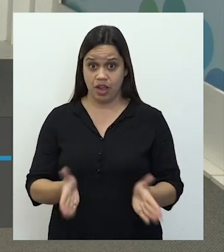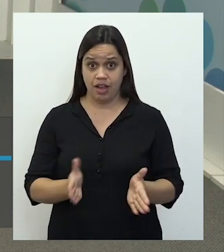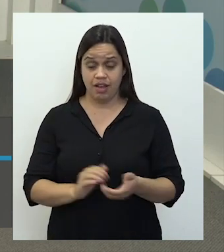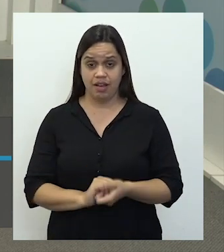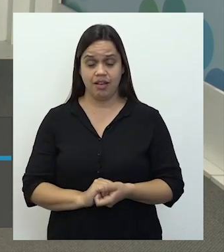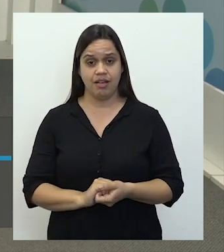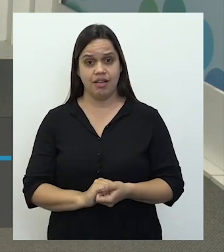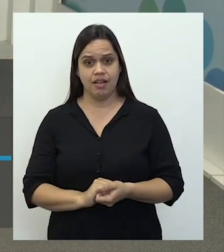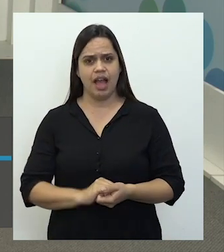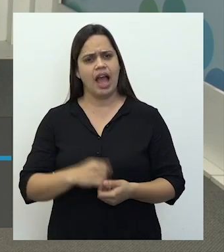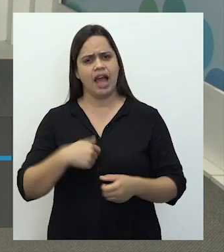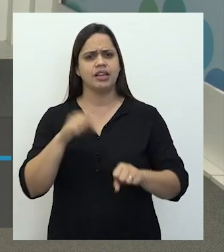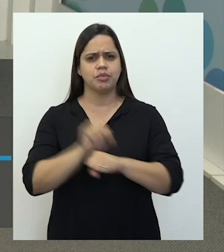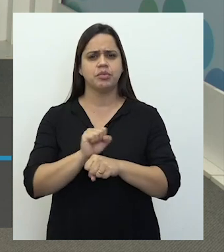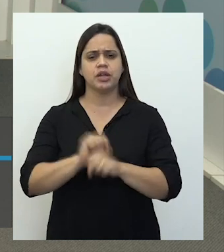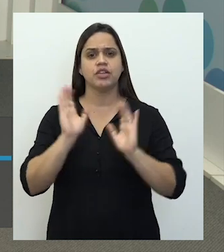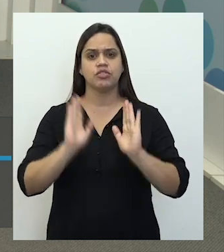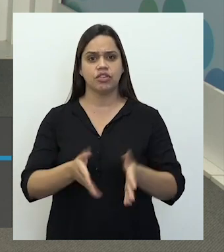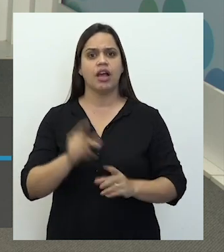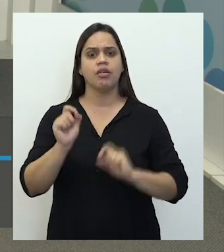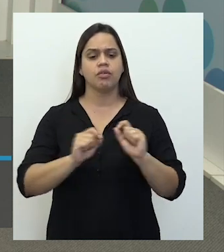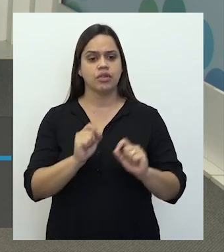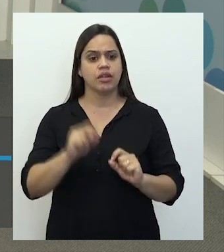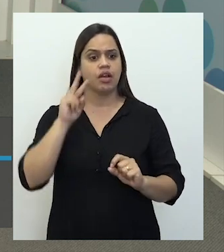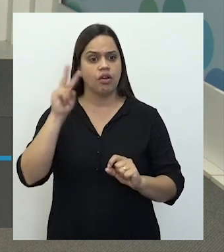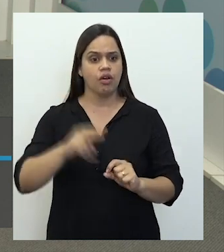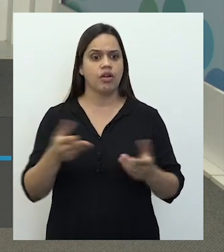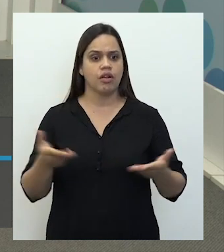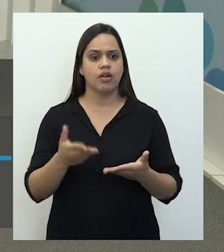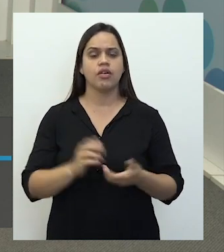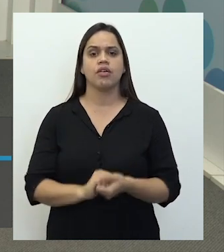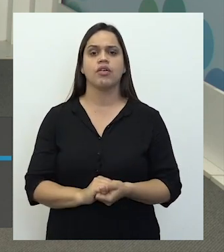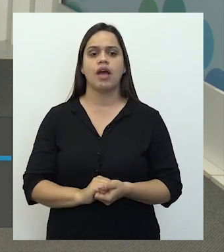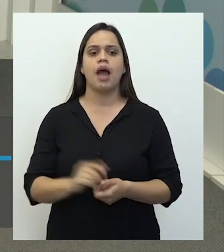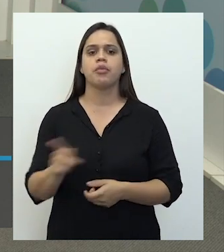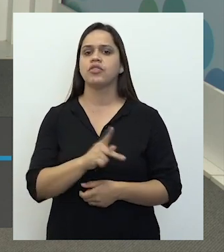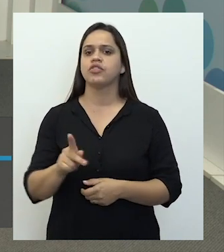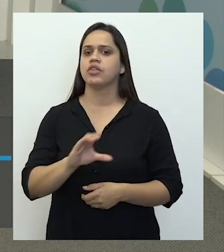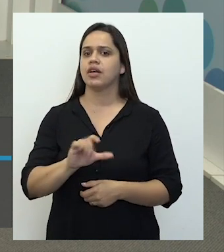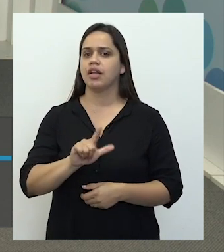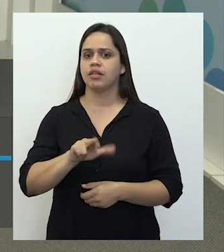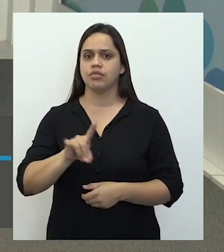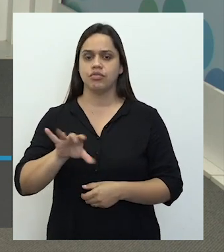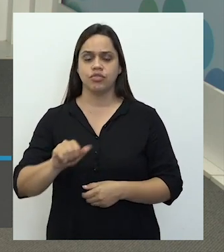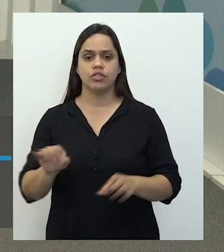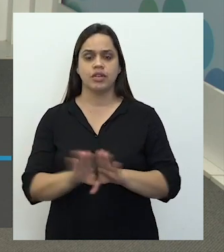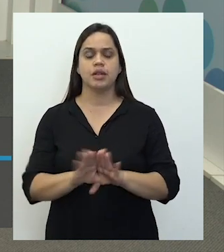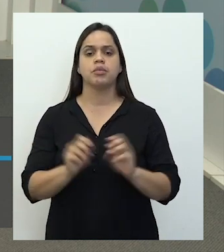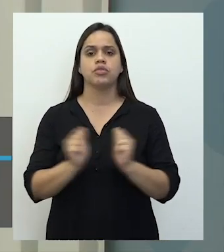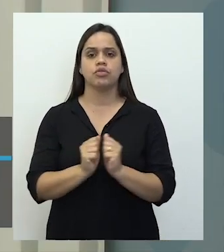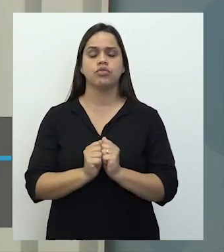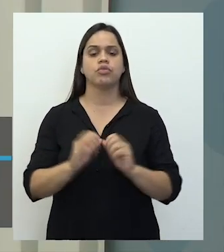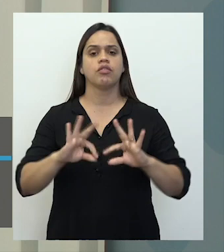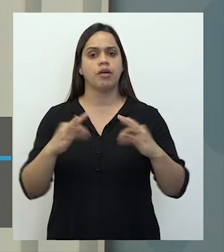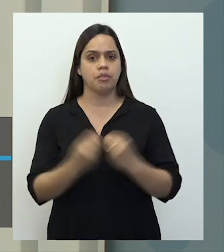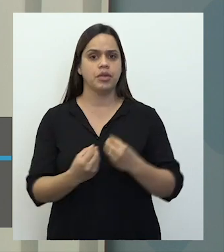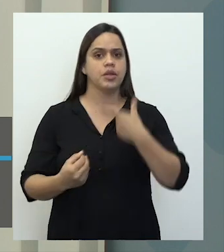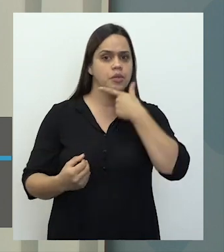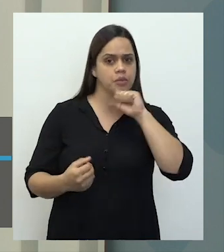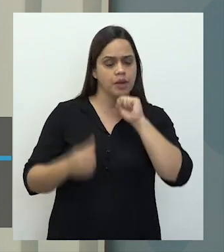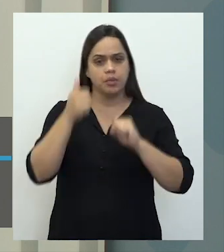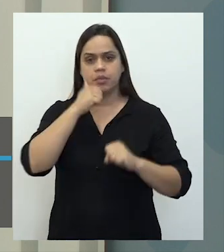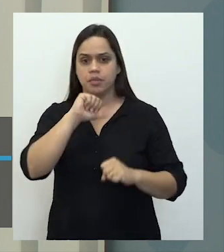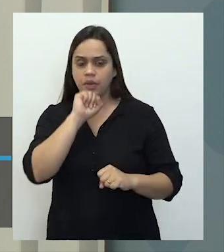esperando. Vocês gostam de ir com quem para o cinema, hein, alunos? A professora Cláudia, com os pais. Com os pais. Com os amigos.